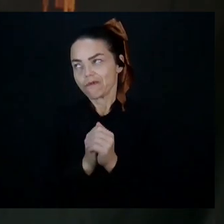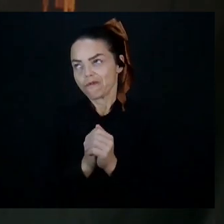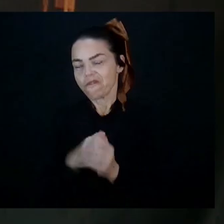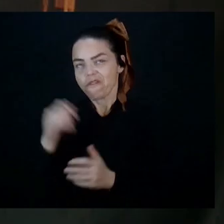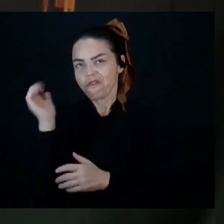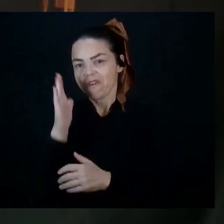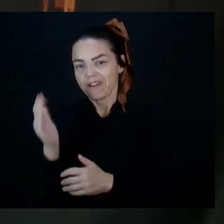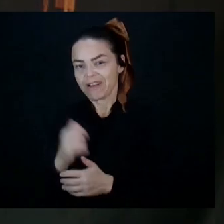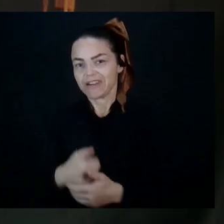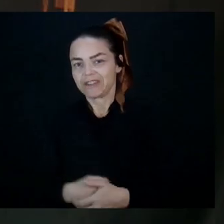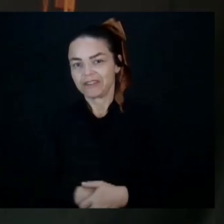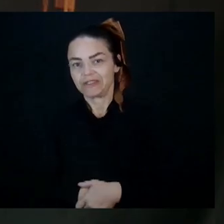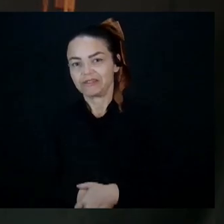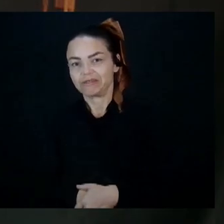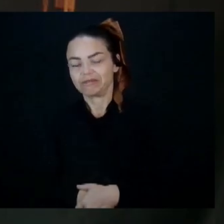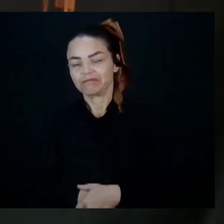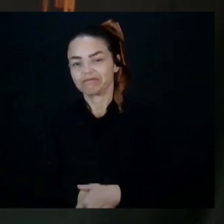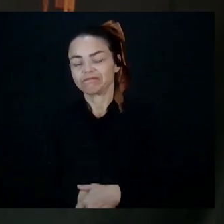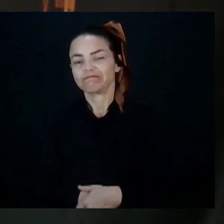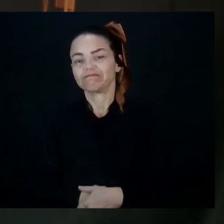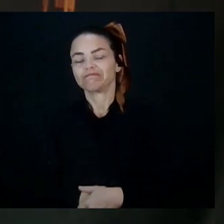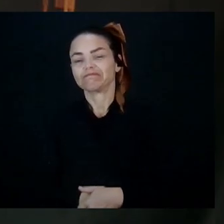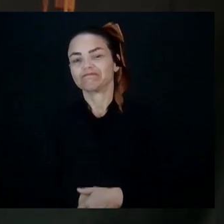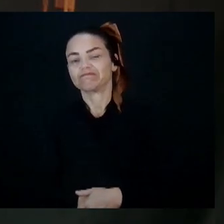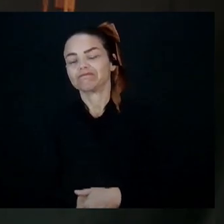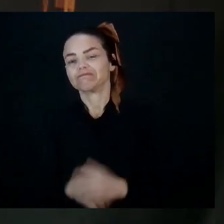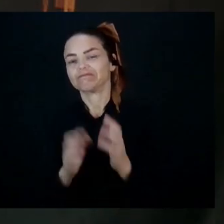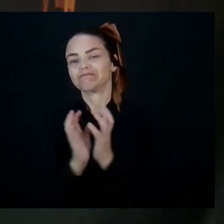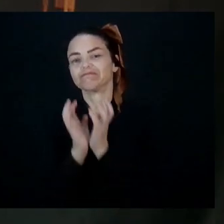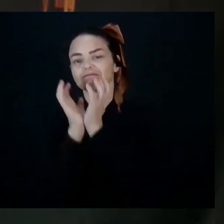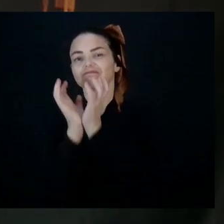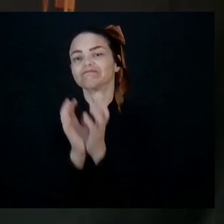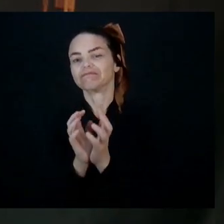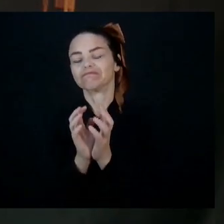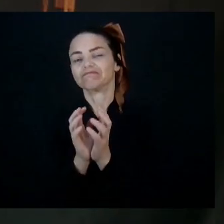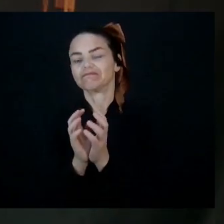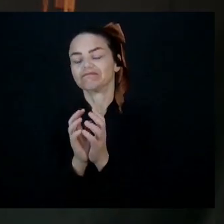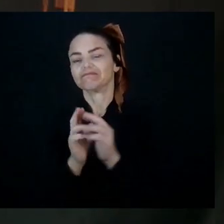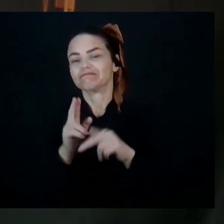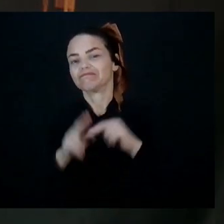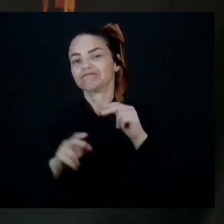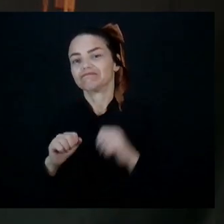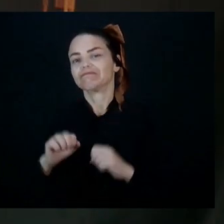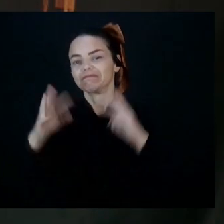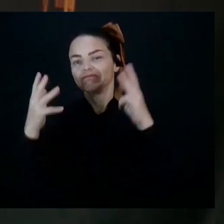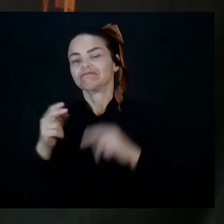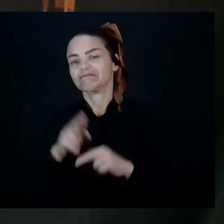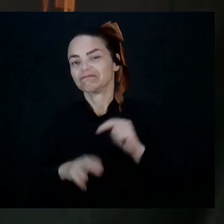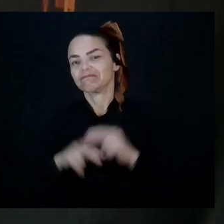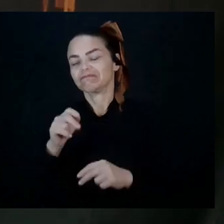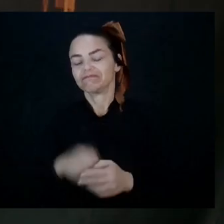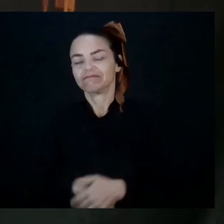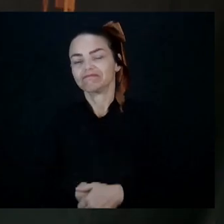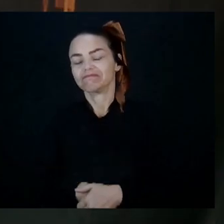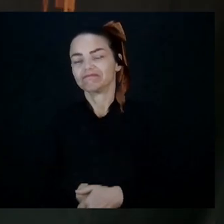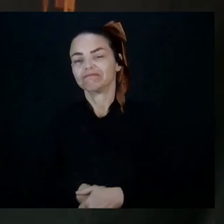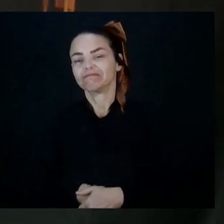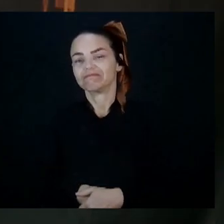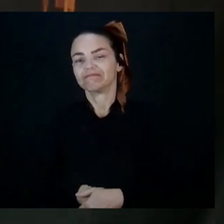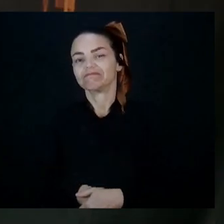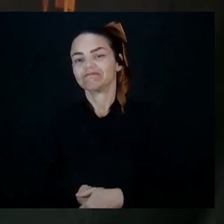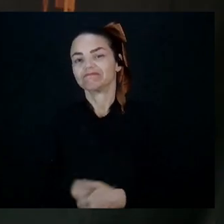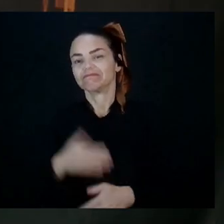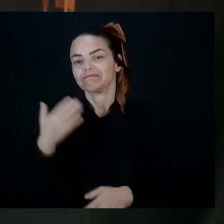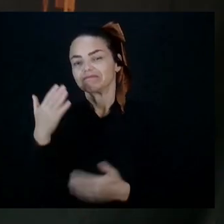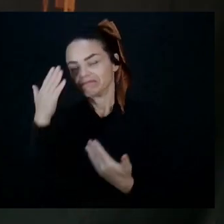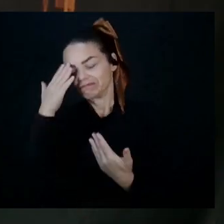lá! Em clima de Copa, inverno, festa junina, tudo junto e misturado. Ô, Carlos Henrique, obrigada pela sua participação, muito bom